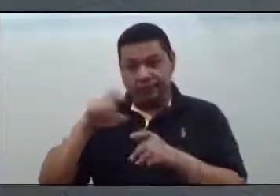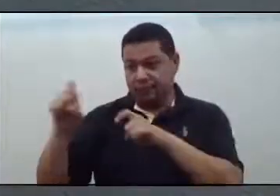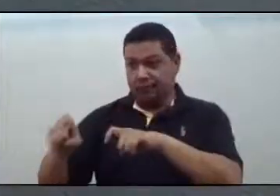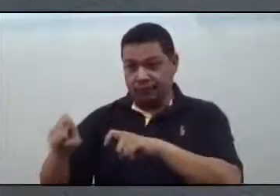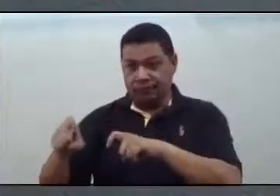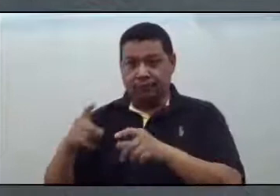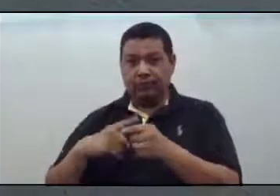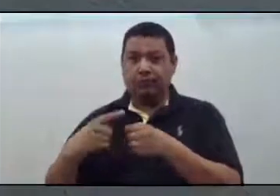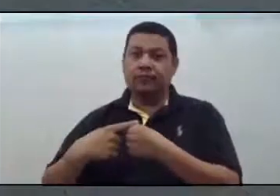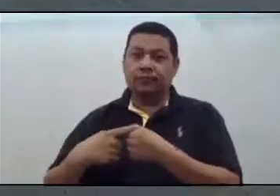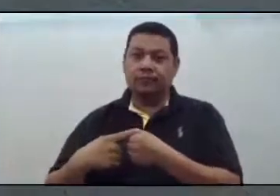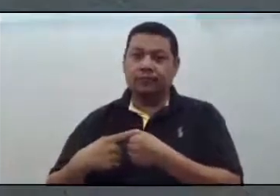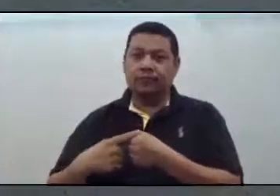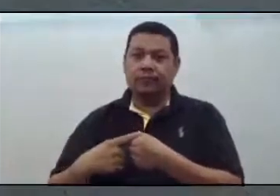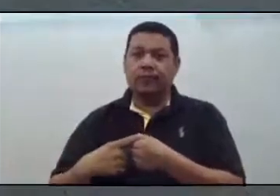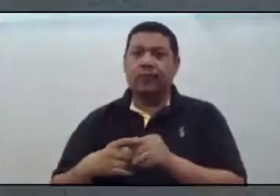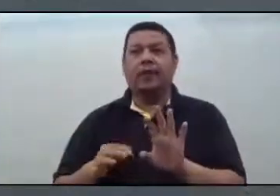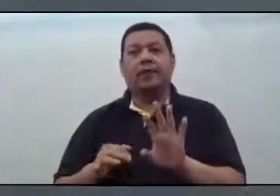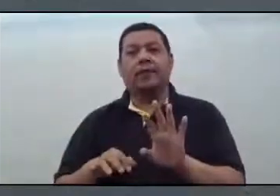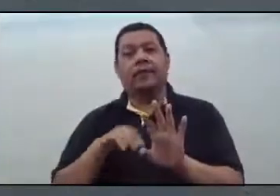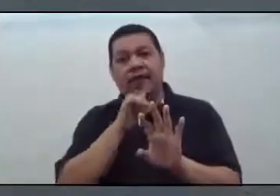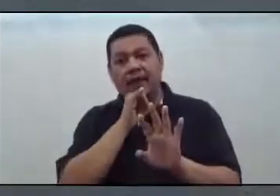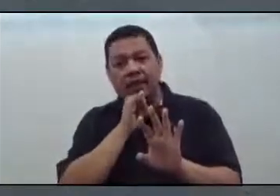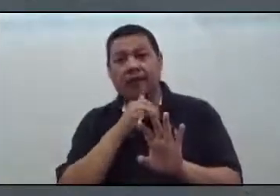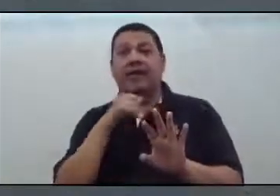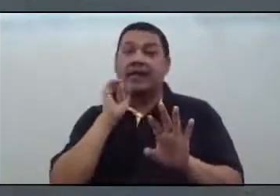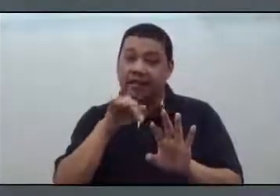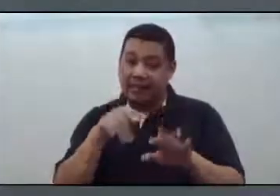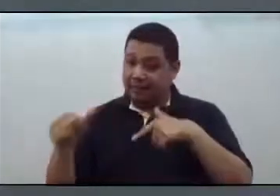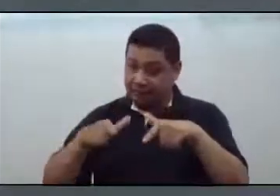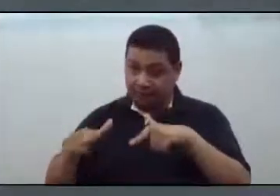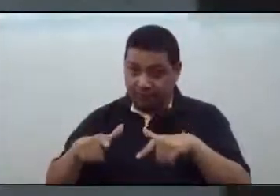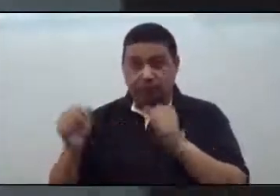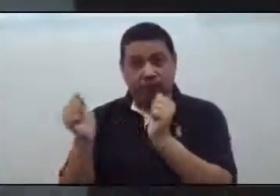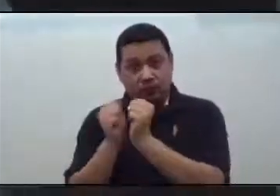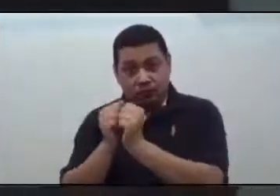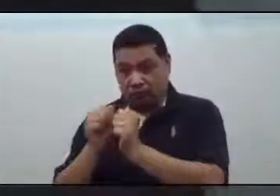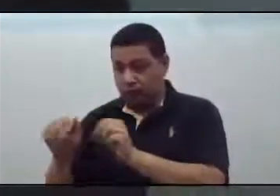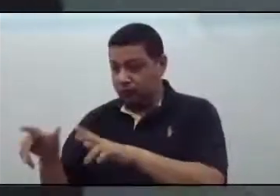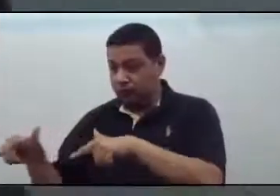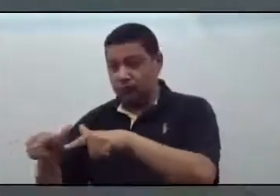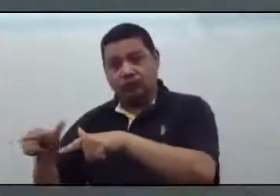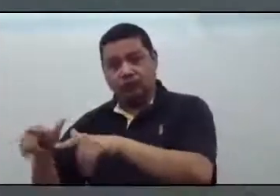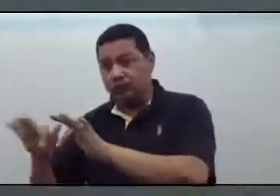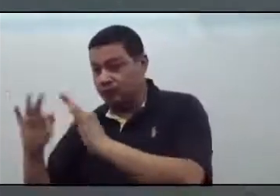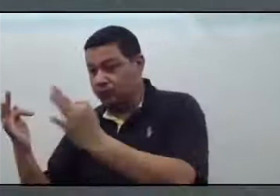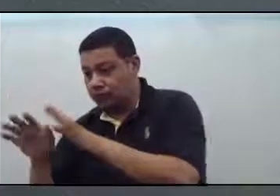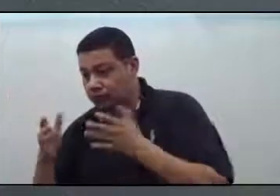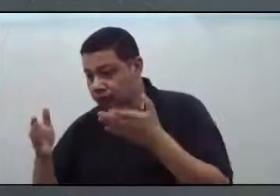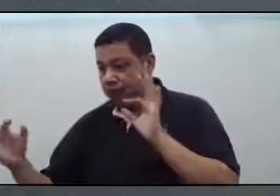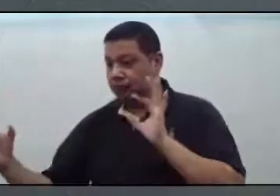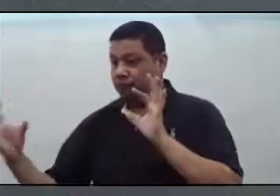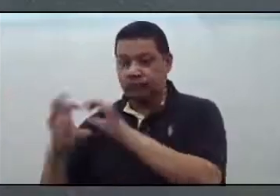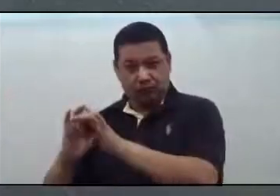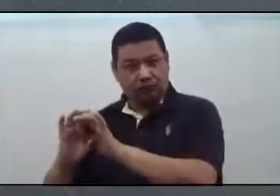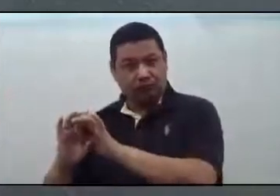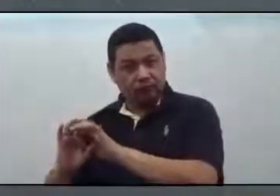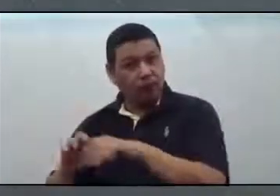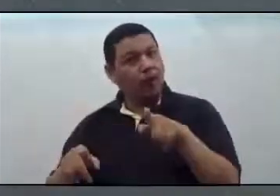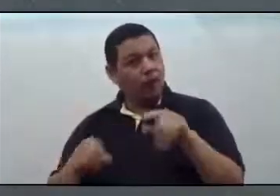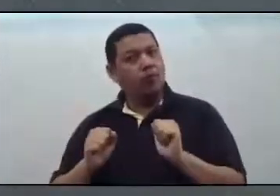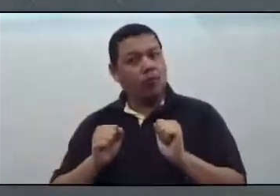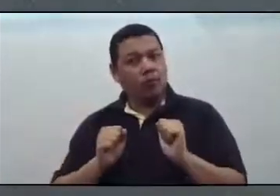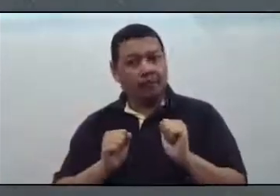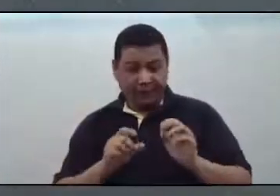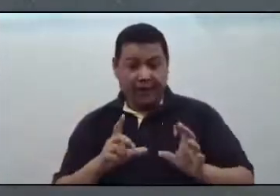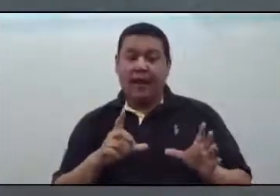município realmente trabalhar aparelhado com os produtores rurais, acreditem, a cidade de Cacoal tem muito